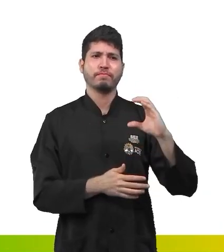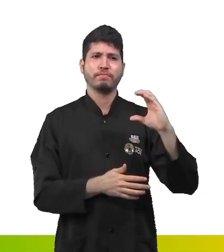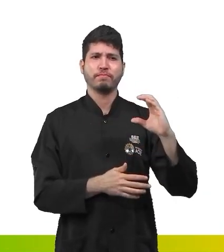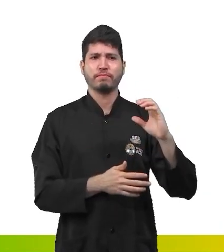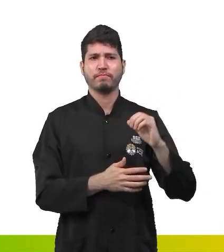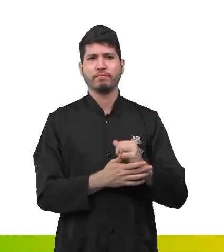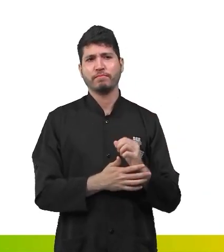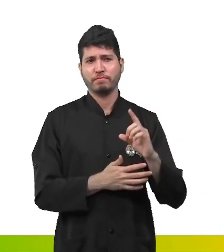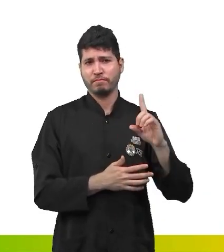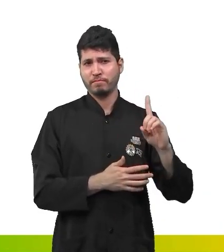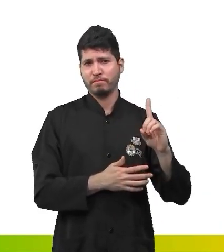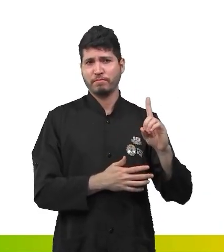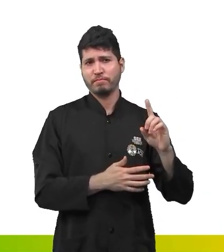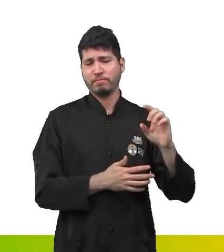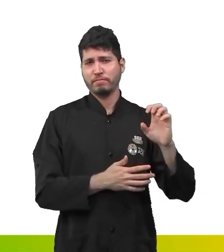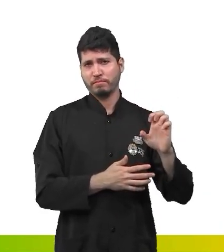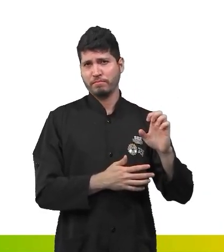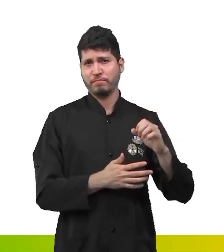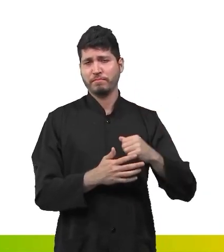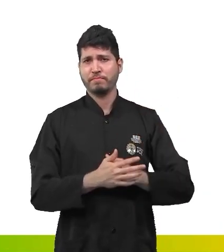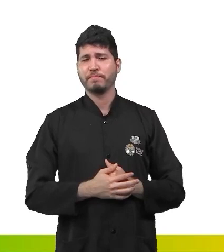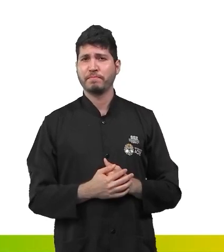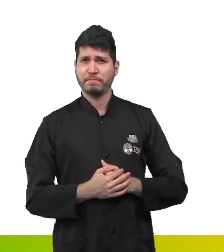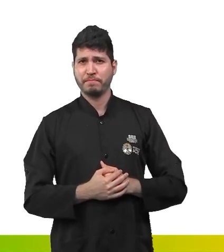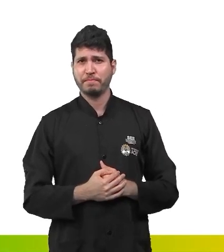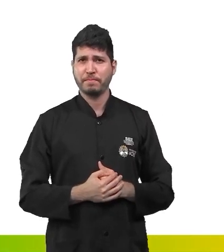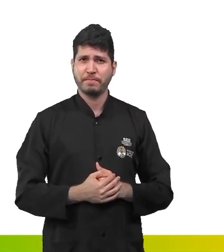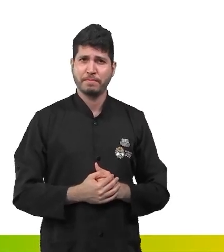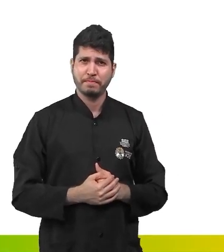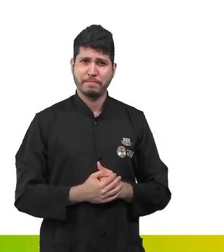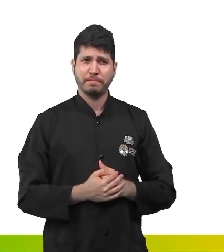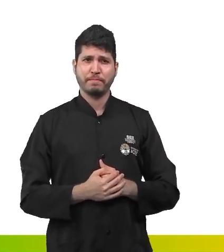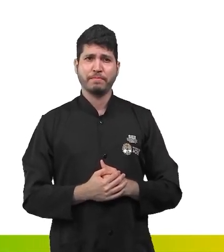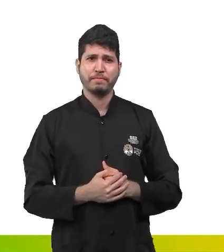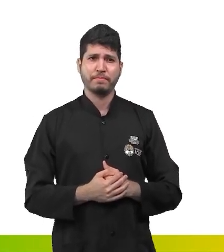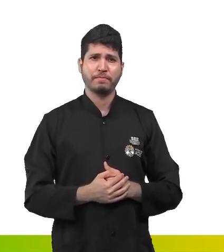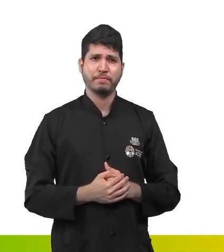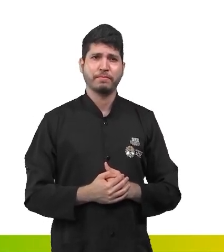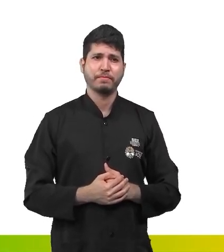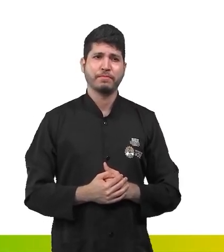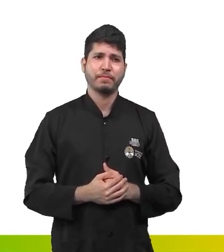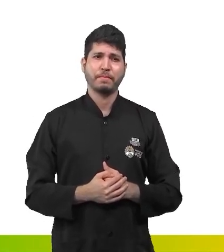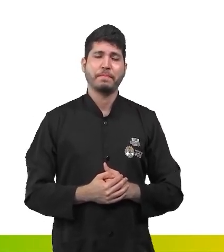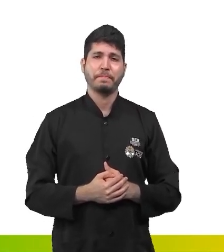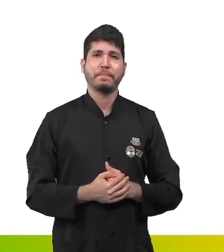a regionalização? Não. Ficamos com o gabarito B, eurocentrismo.